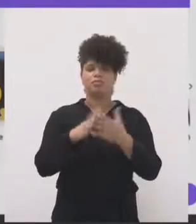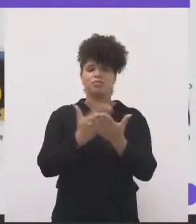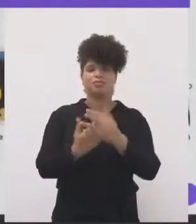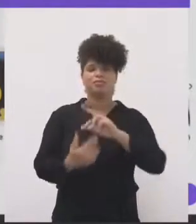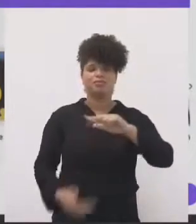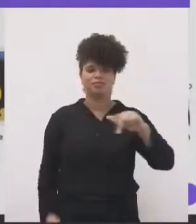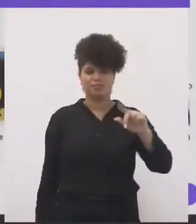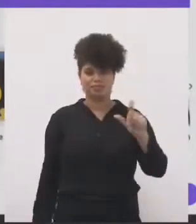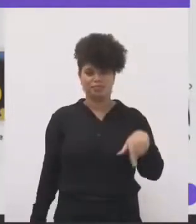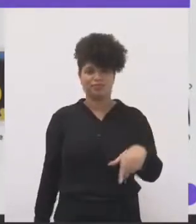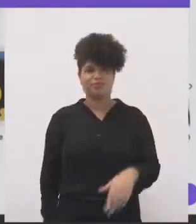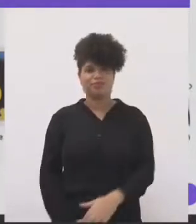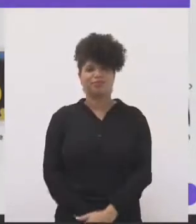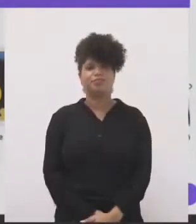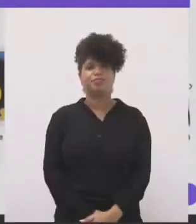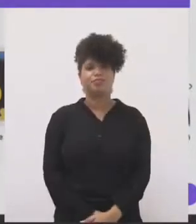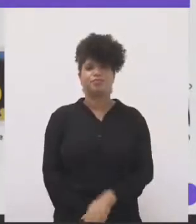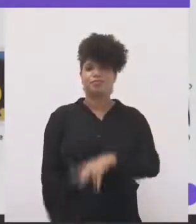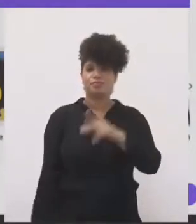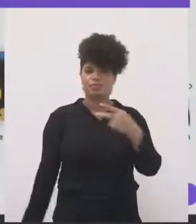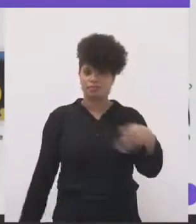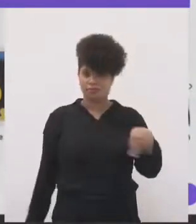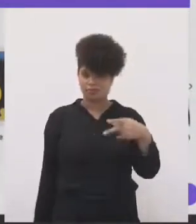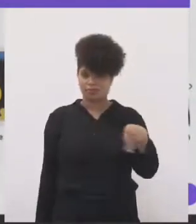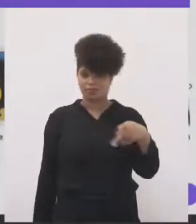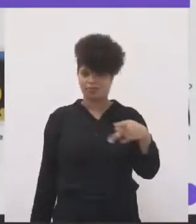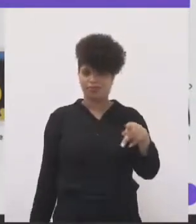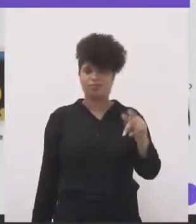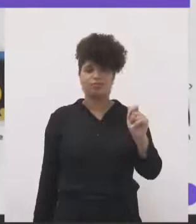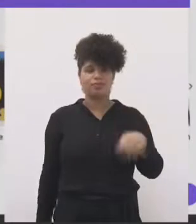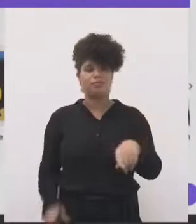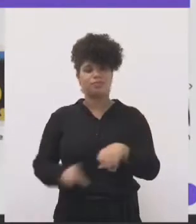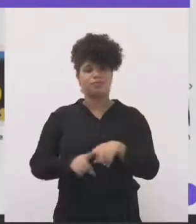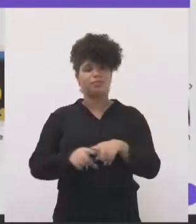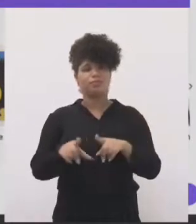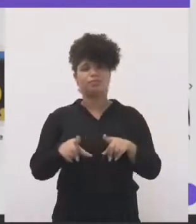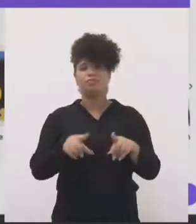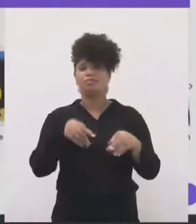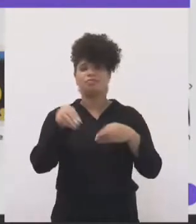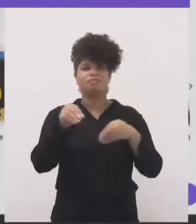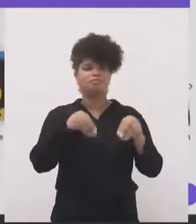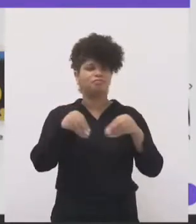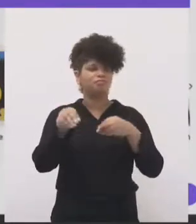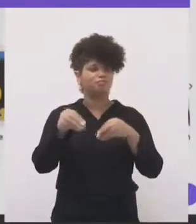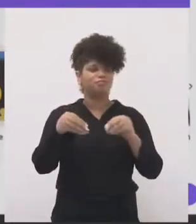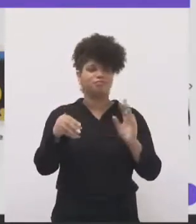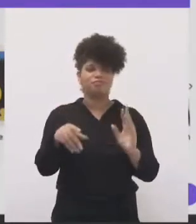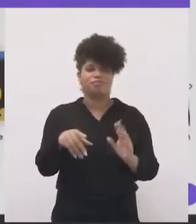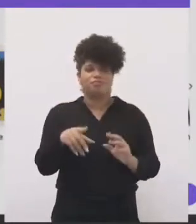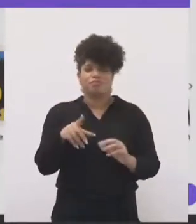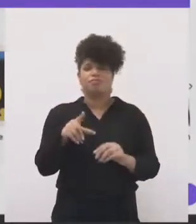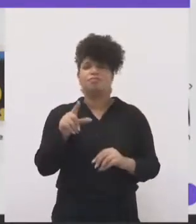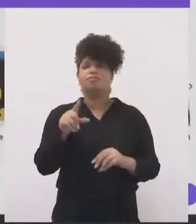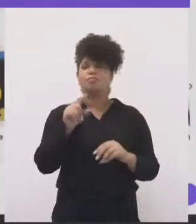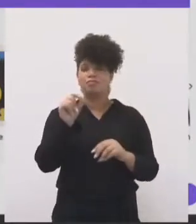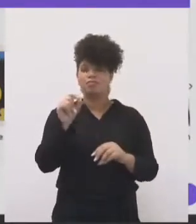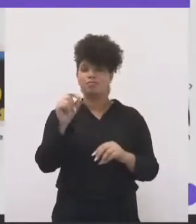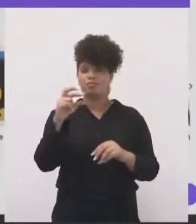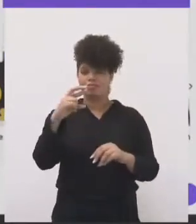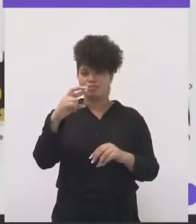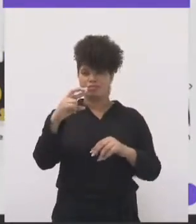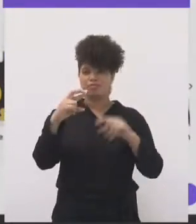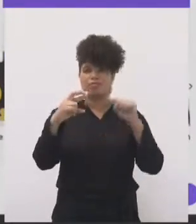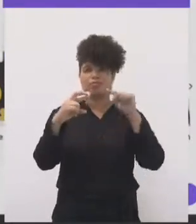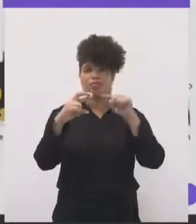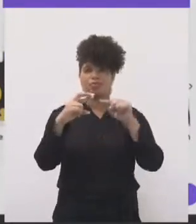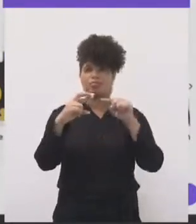mais, tá? O professor também tem a flexibilidade de utilizar essa caixa de busca aqui em